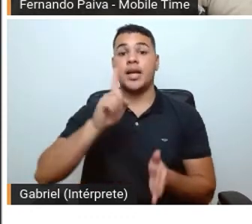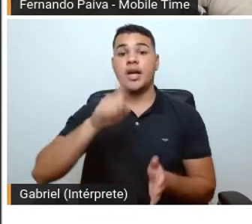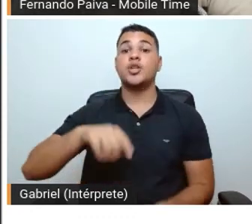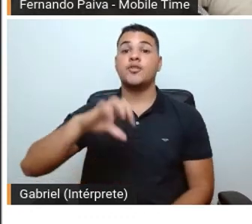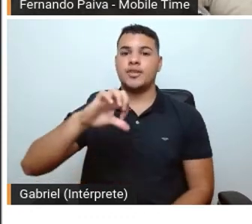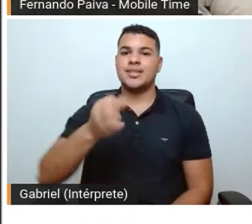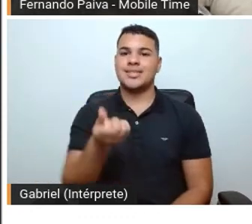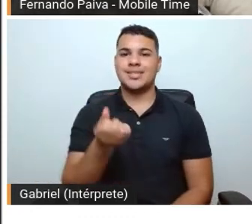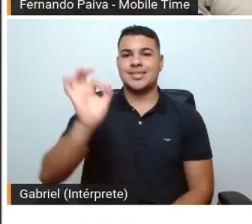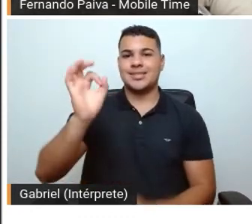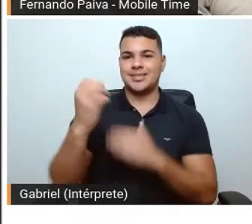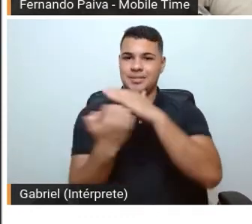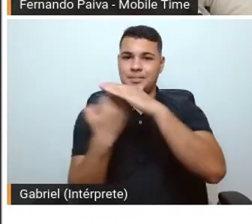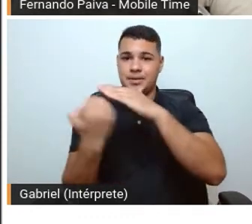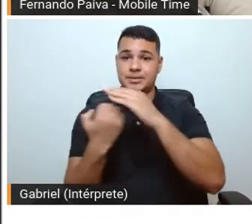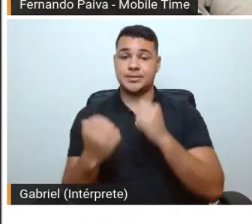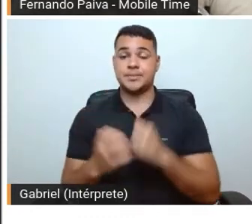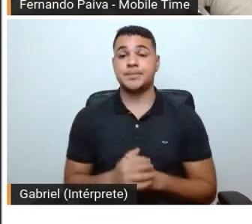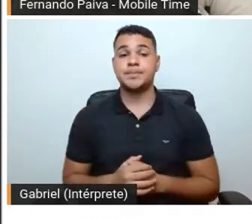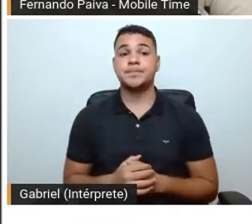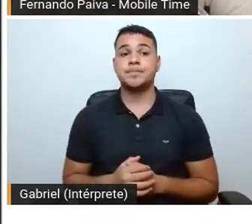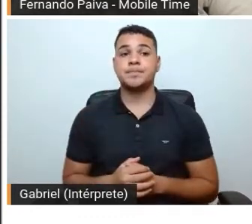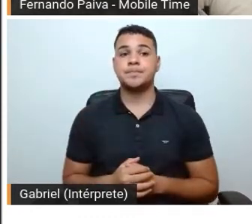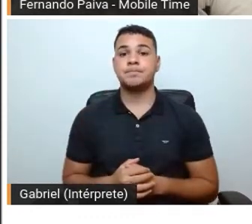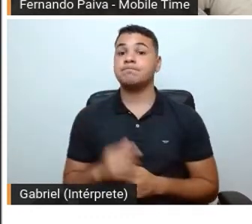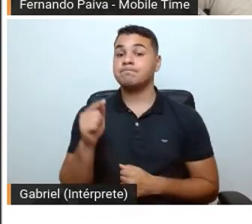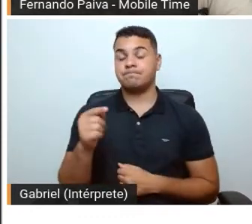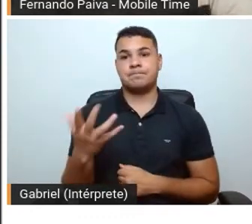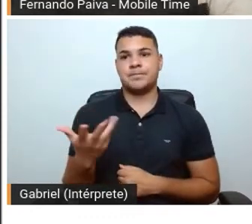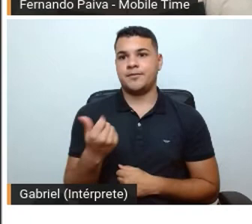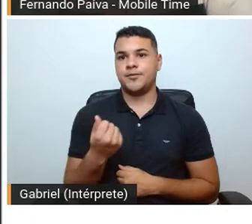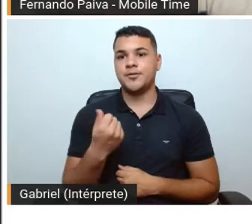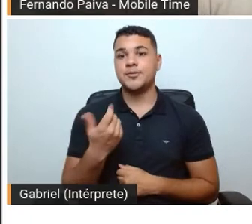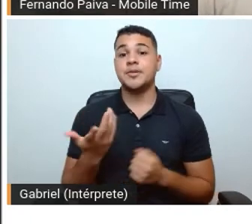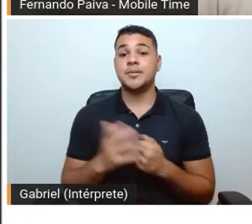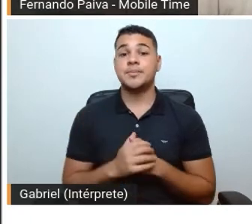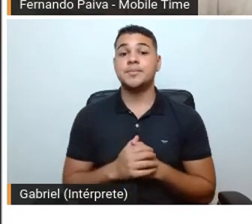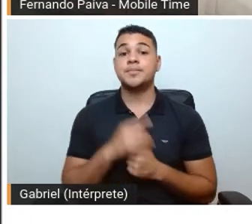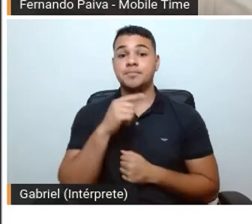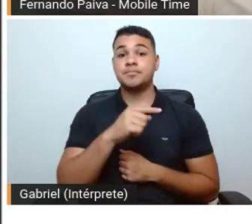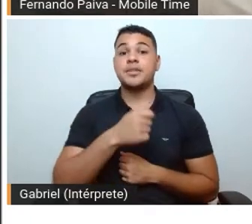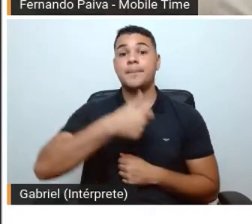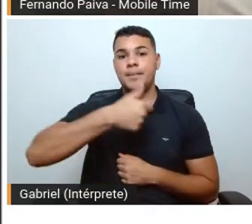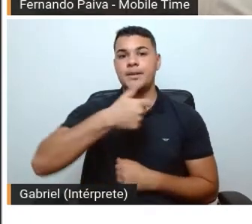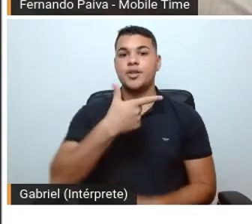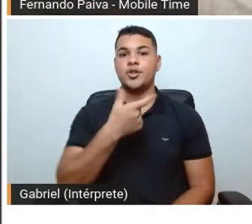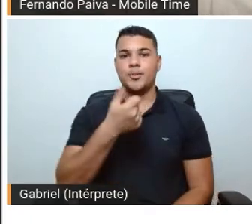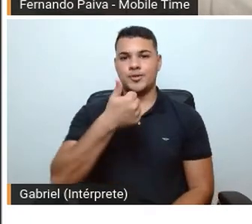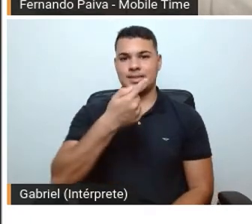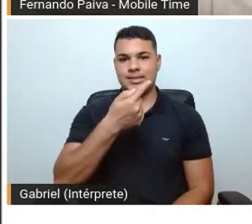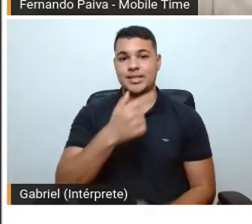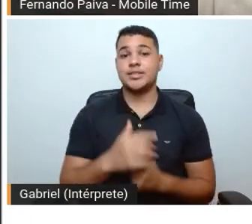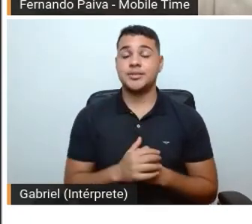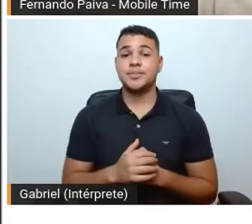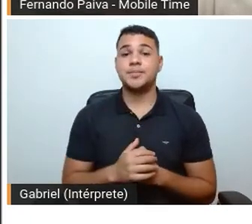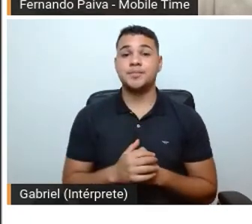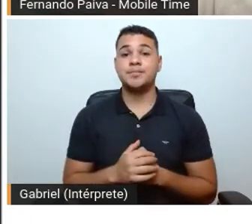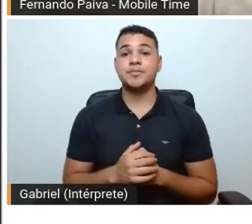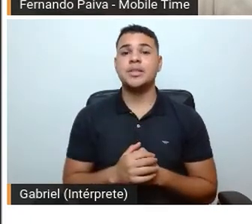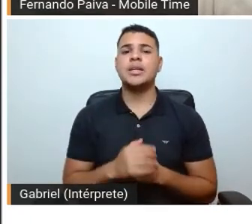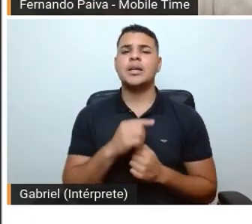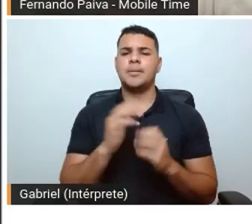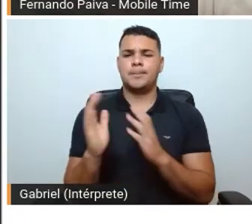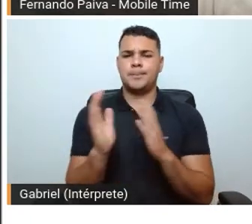a esse é impressionante da na primeira edição que a gente fez lá em 2017 aí